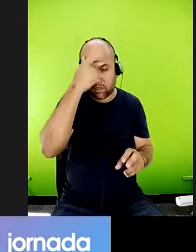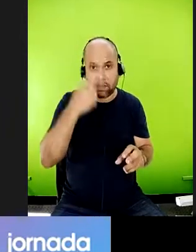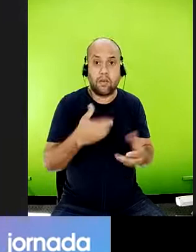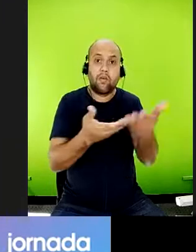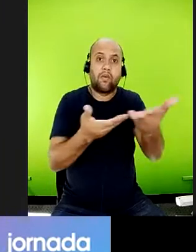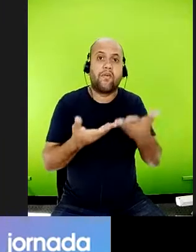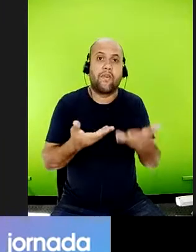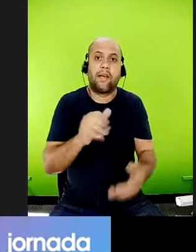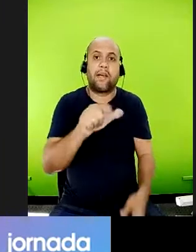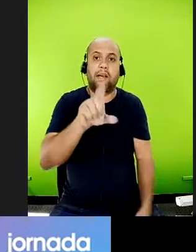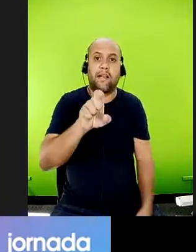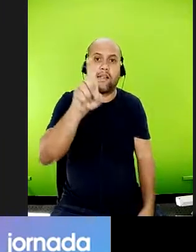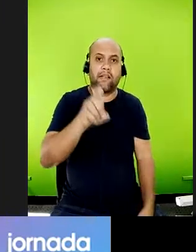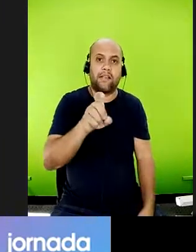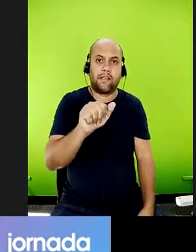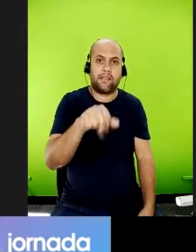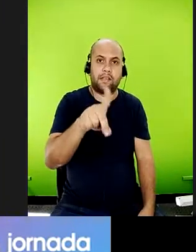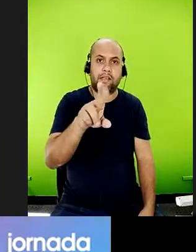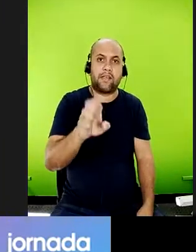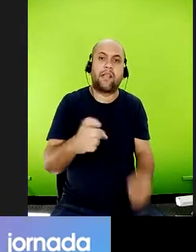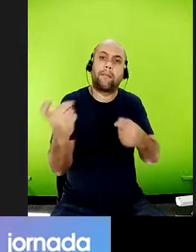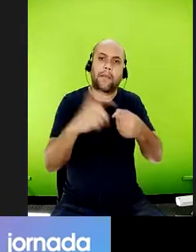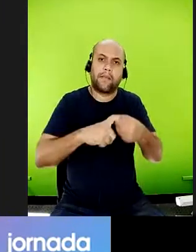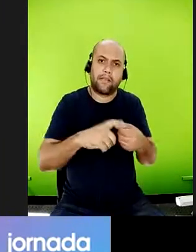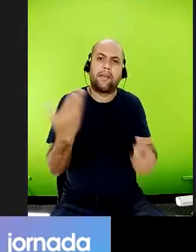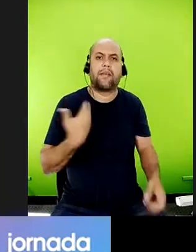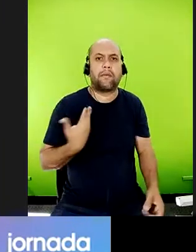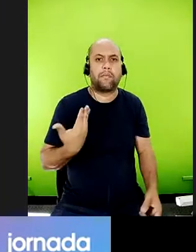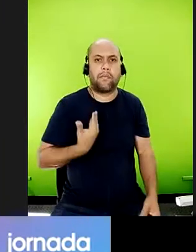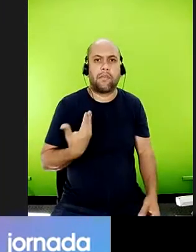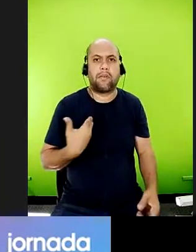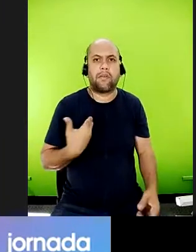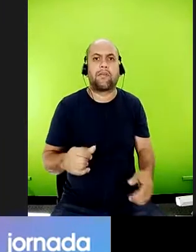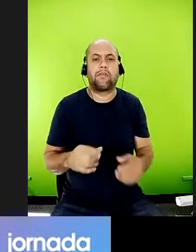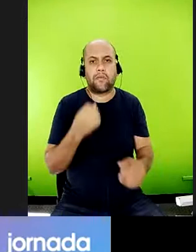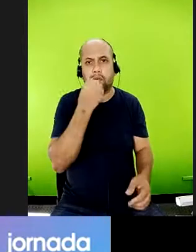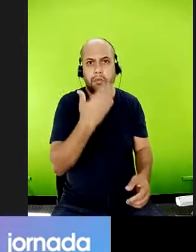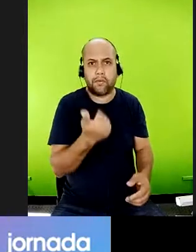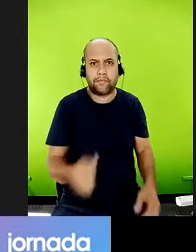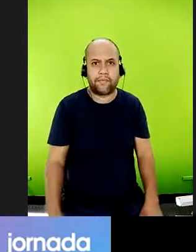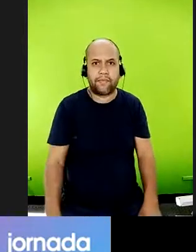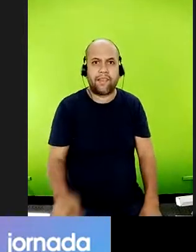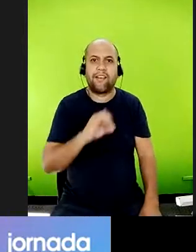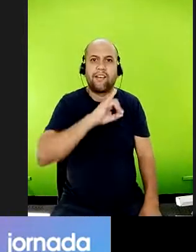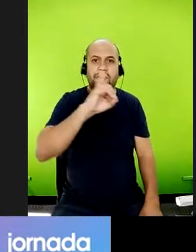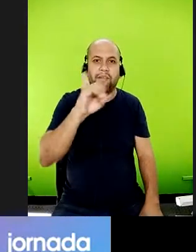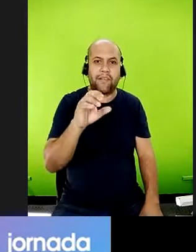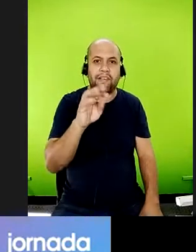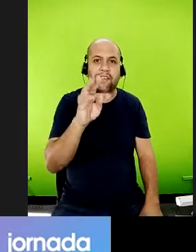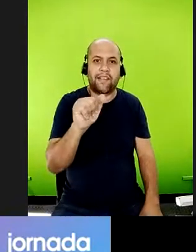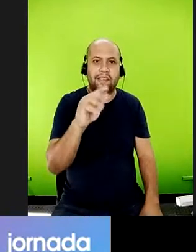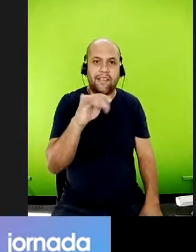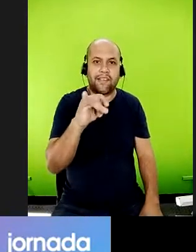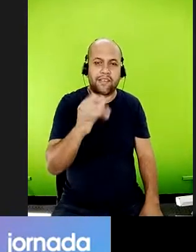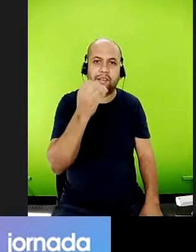vocês O Alexandre é nosso super parceiro na jornada a letra do bem Oi Tati Olá linda boa tarde